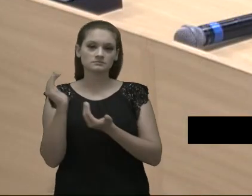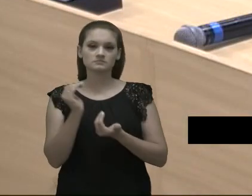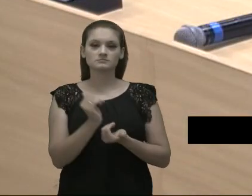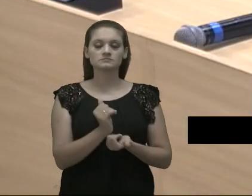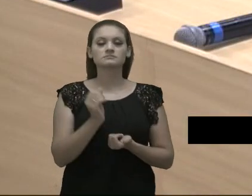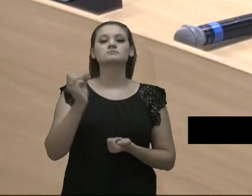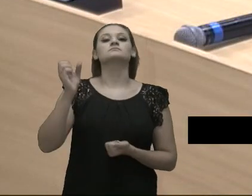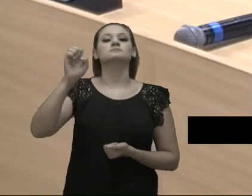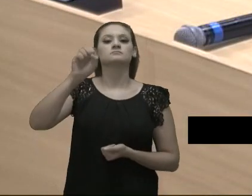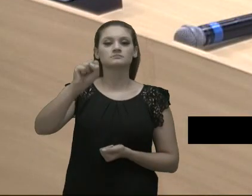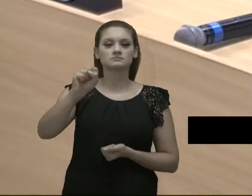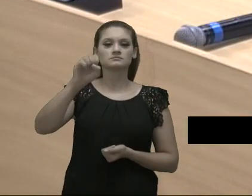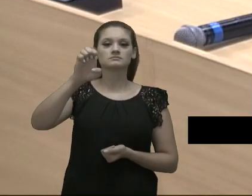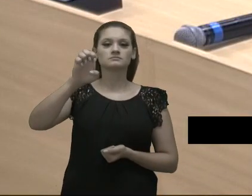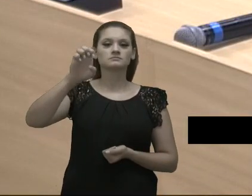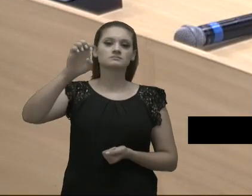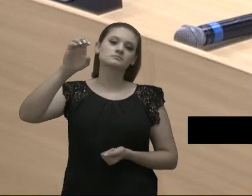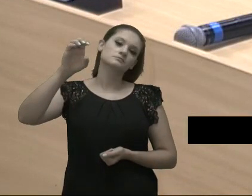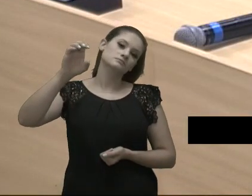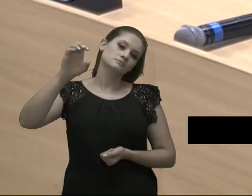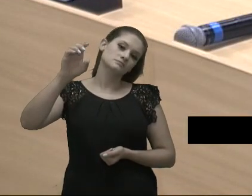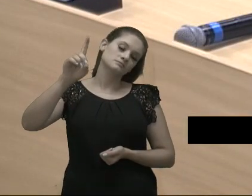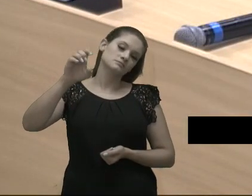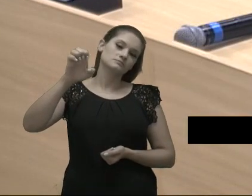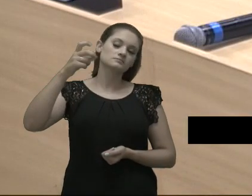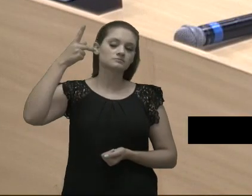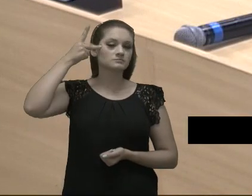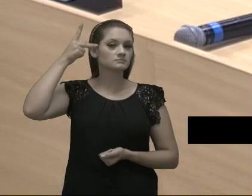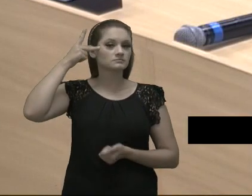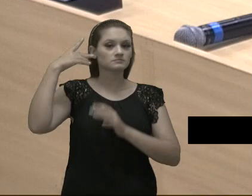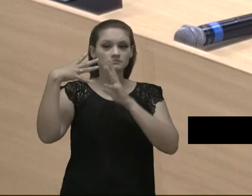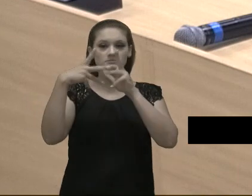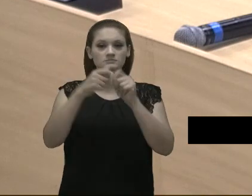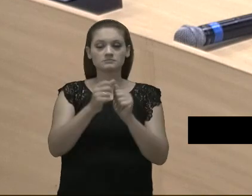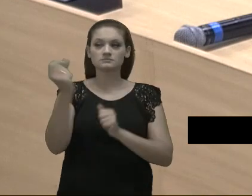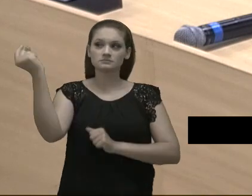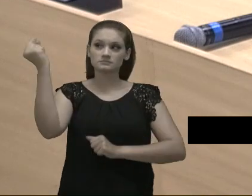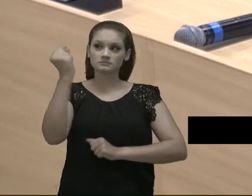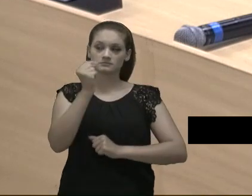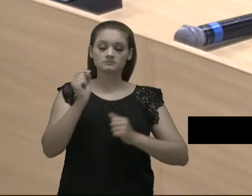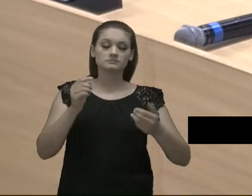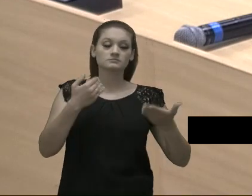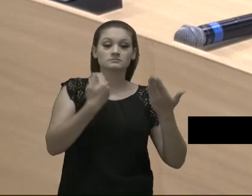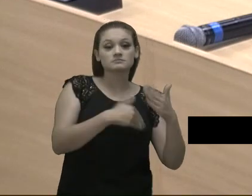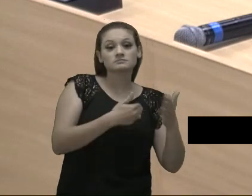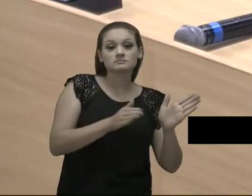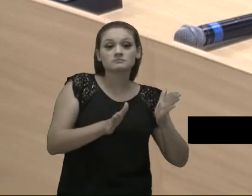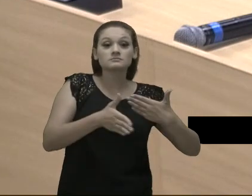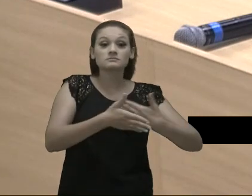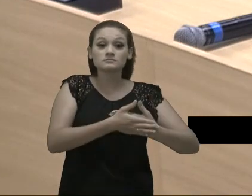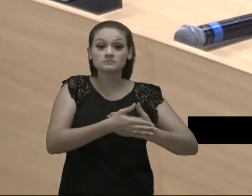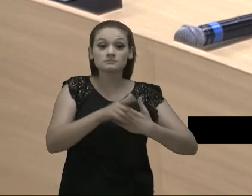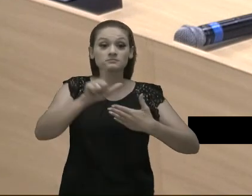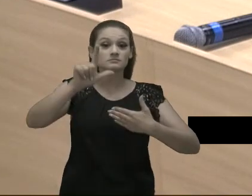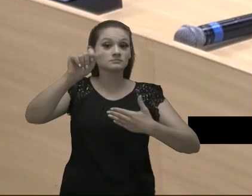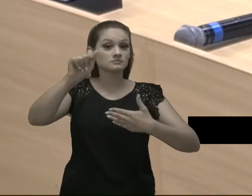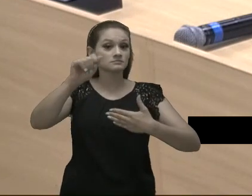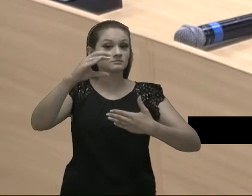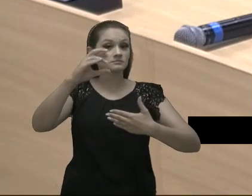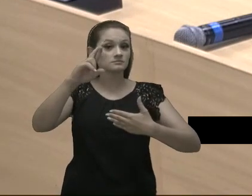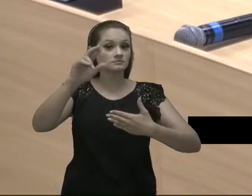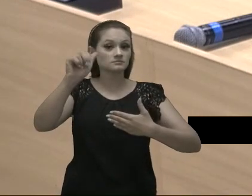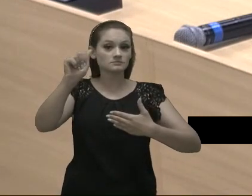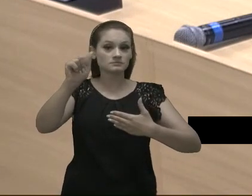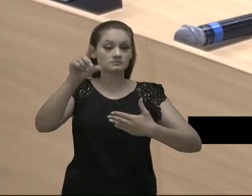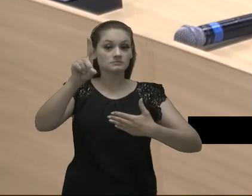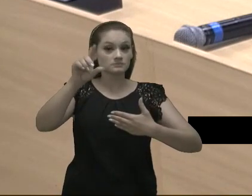matriz, da sede de São Paulo. Todo. Então, eles vieram com as suas provas lacradas, foi executada as